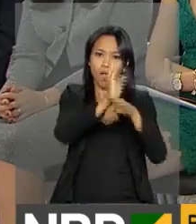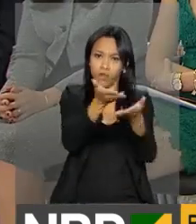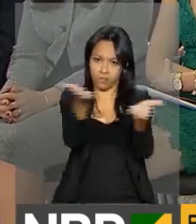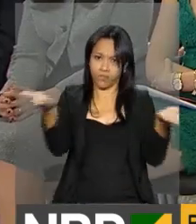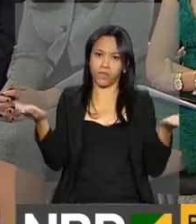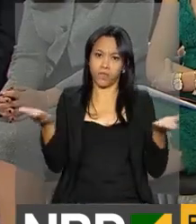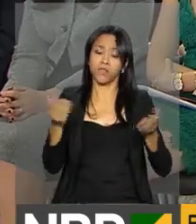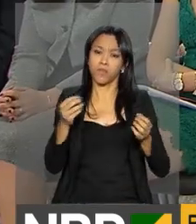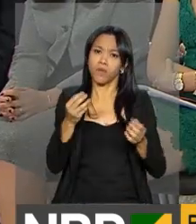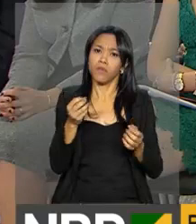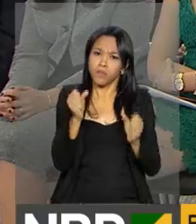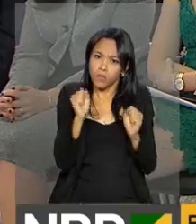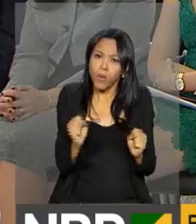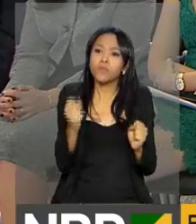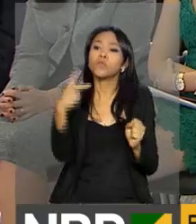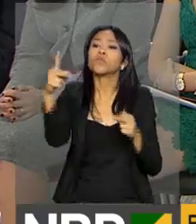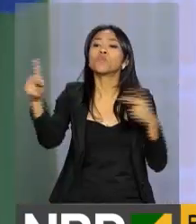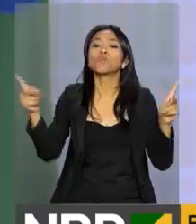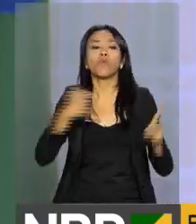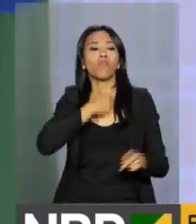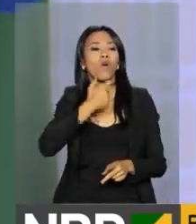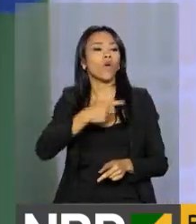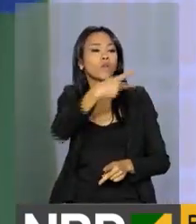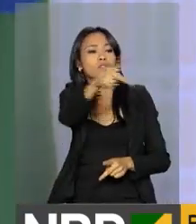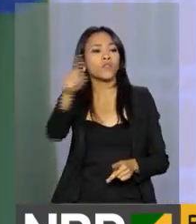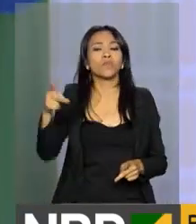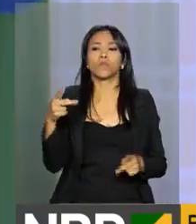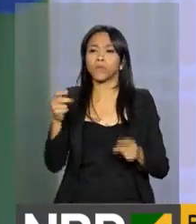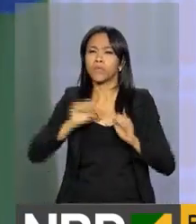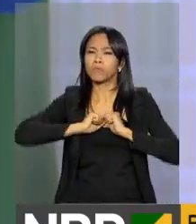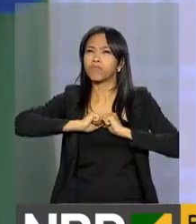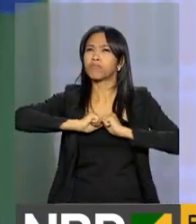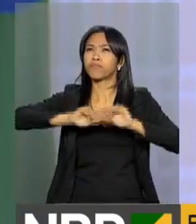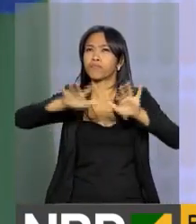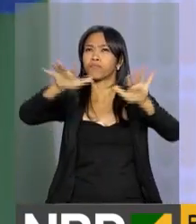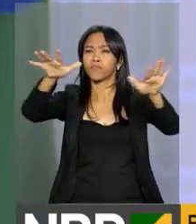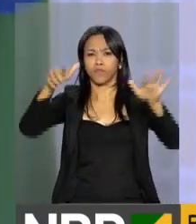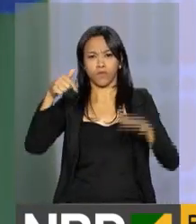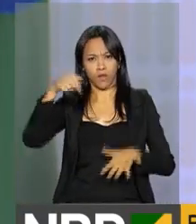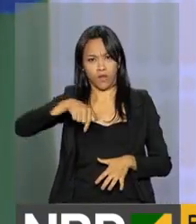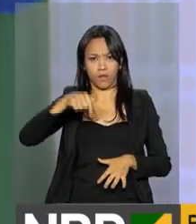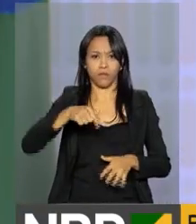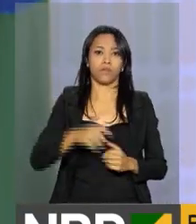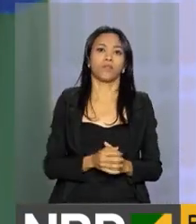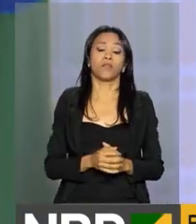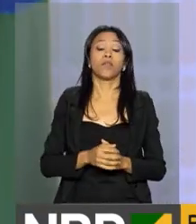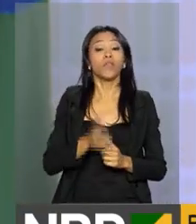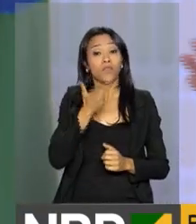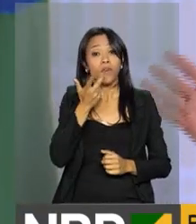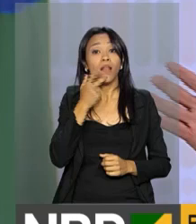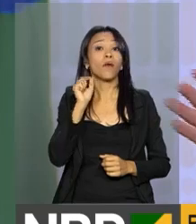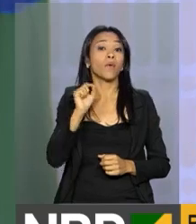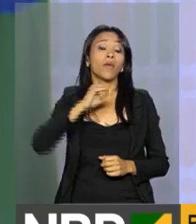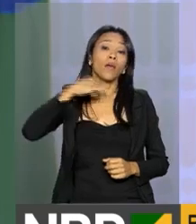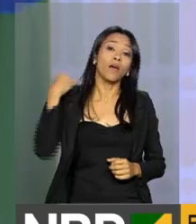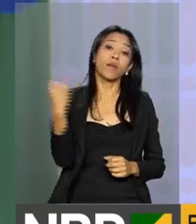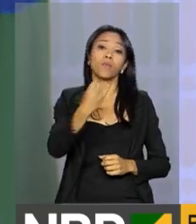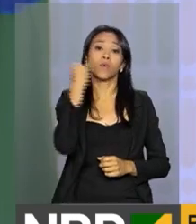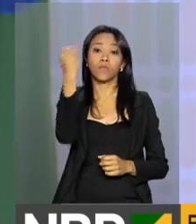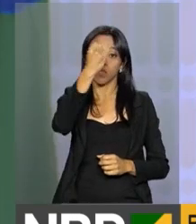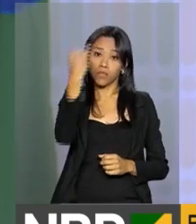é? Poderão, pela sua voz, pela sua palavra, em todos os cantos e recantos, afirmar e reafirmar a importância